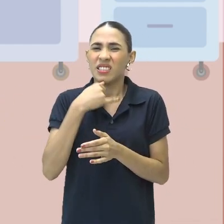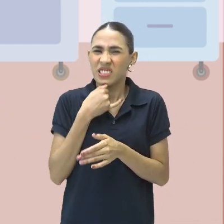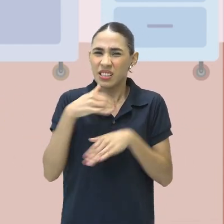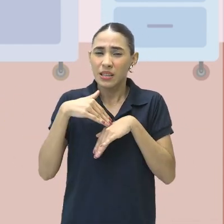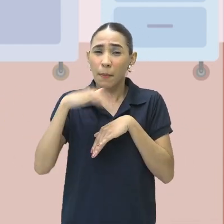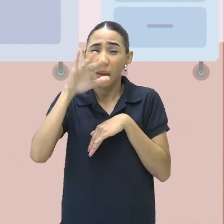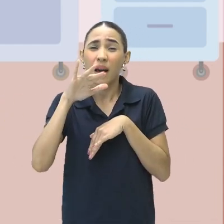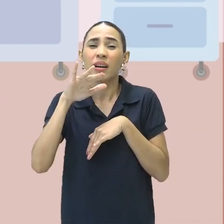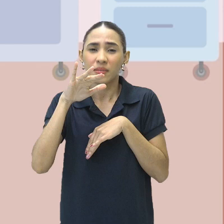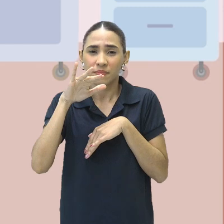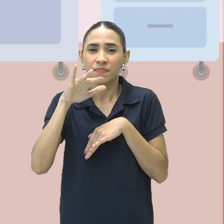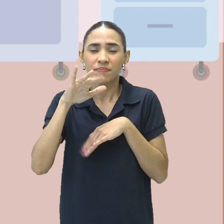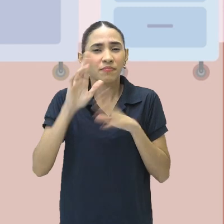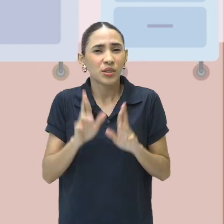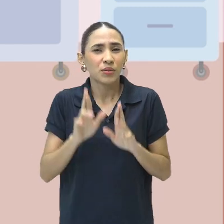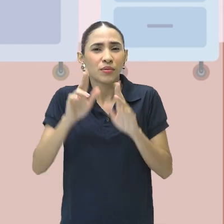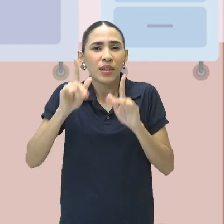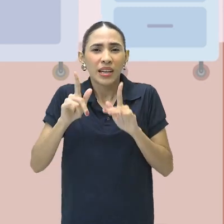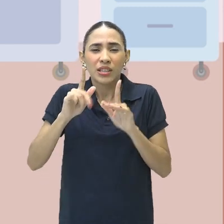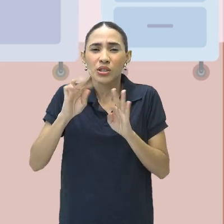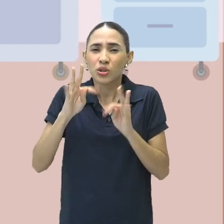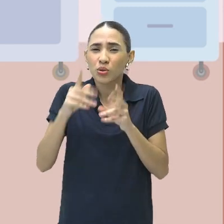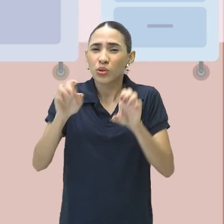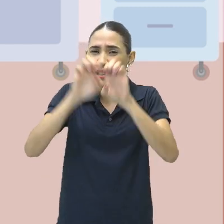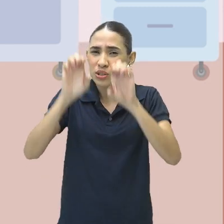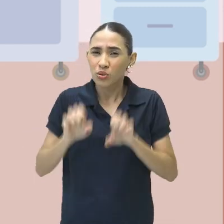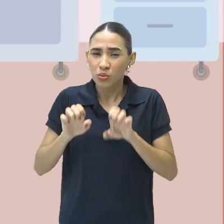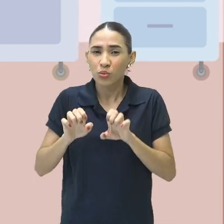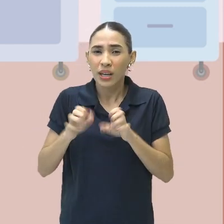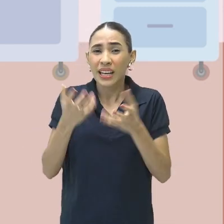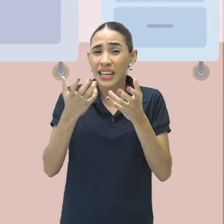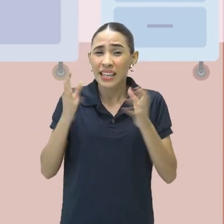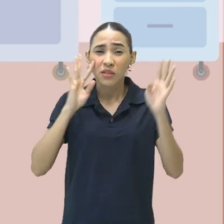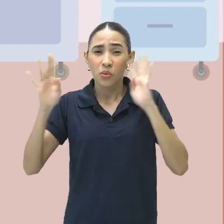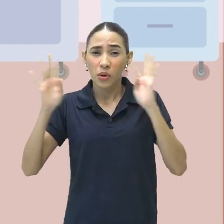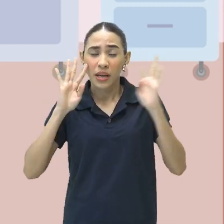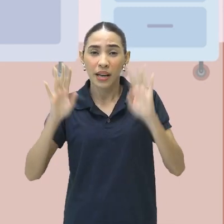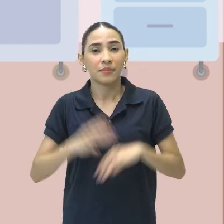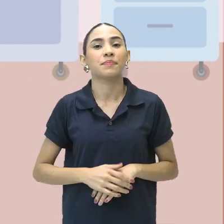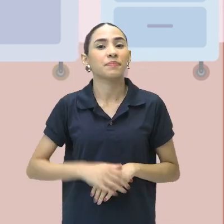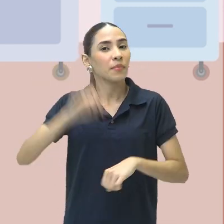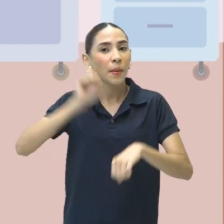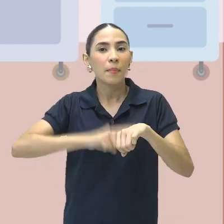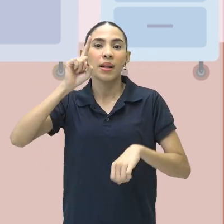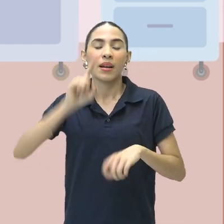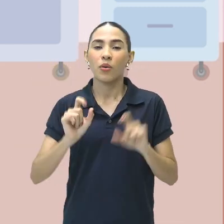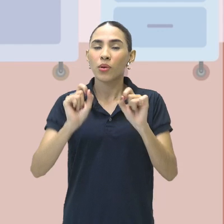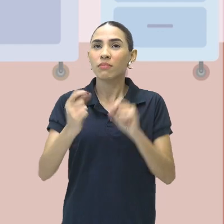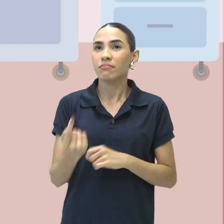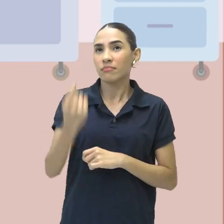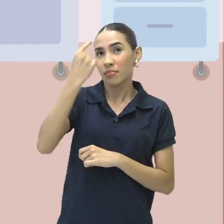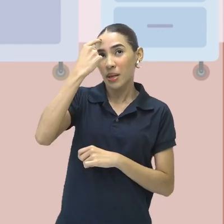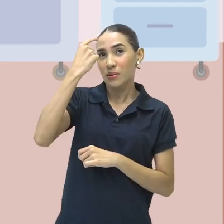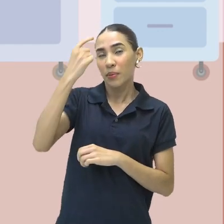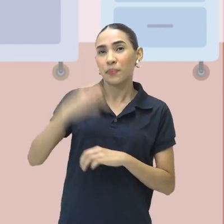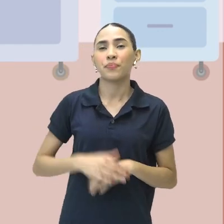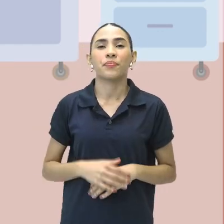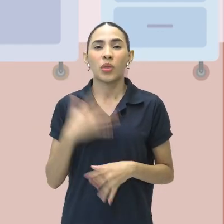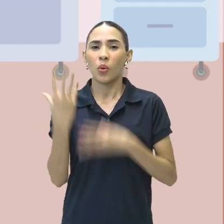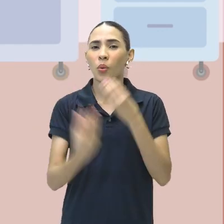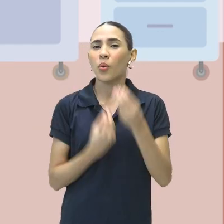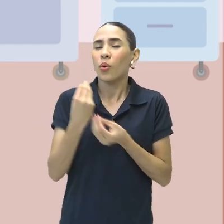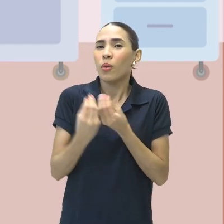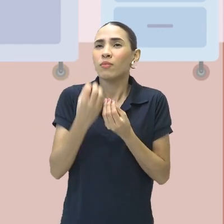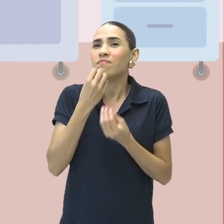maior que o palácio com todos os seus tesouros. E pela primeira vez pensou em como